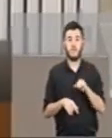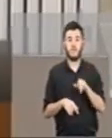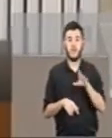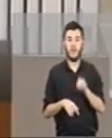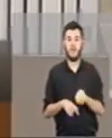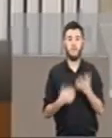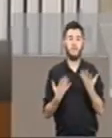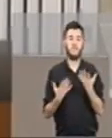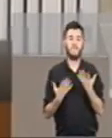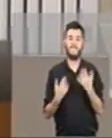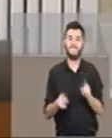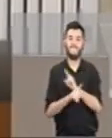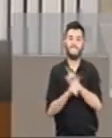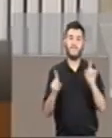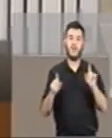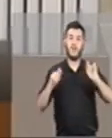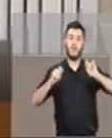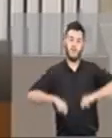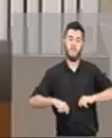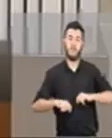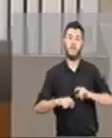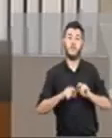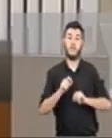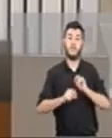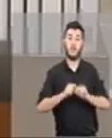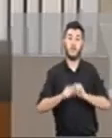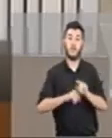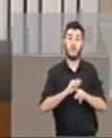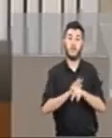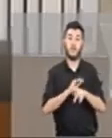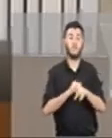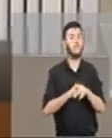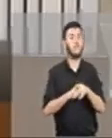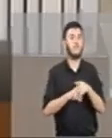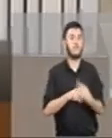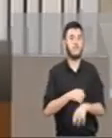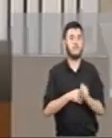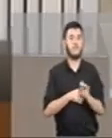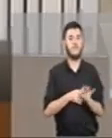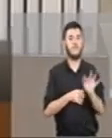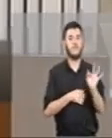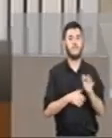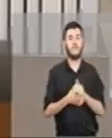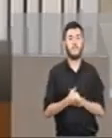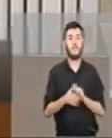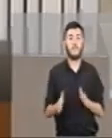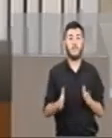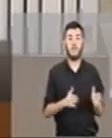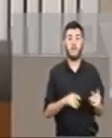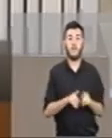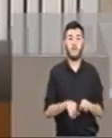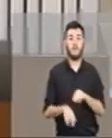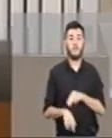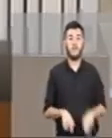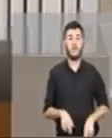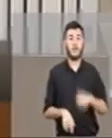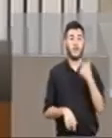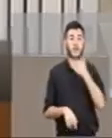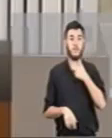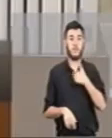competência para a instância ordinária. Ministro Ricardo Lewandowski pediu a palavra.